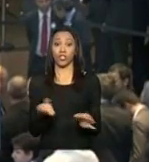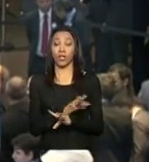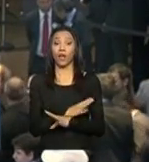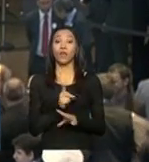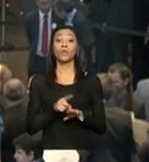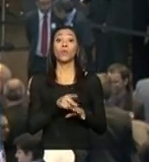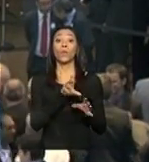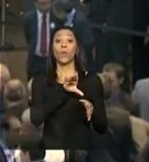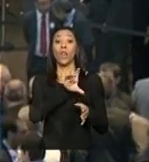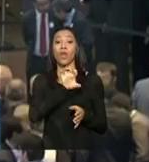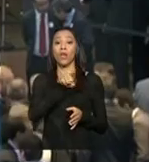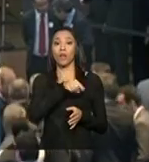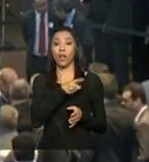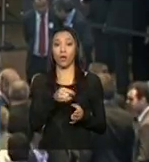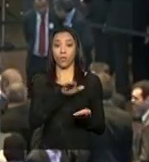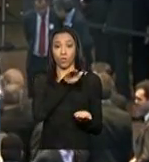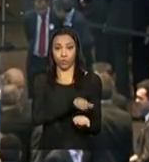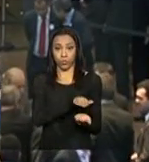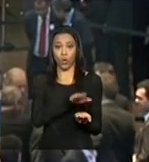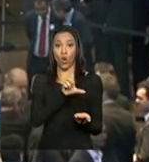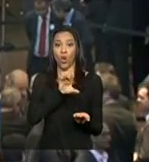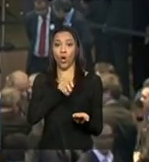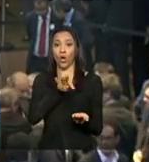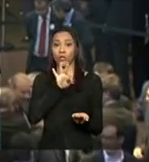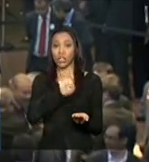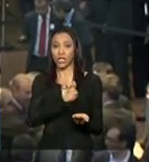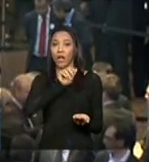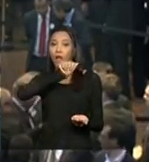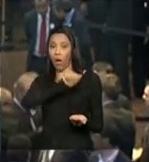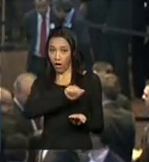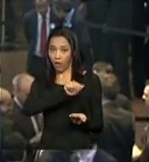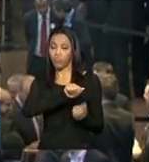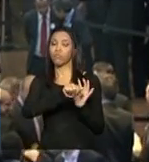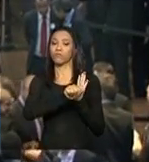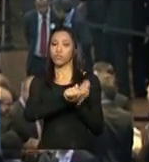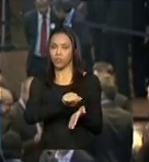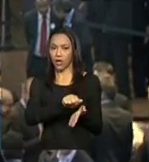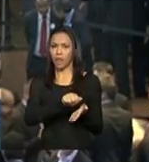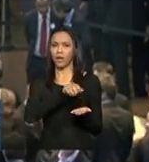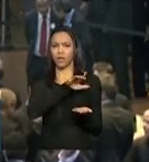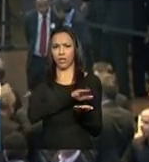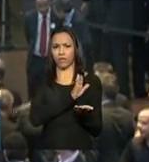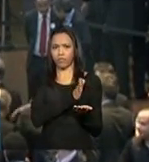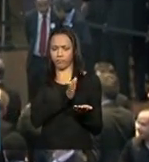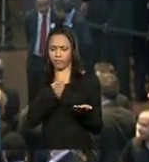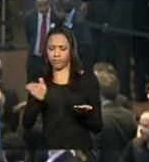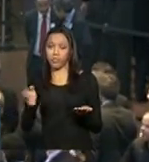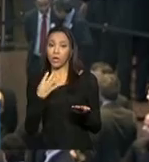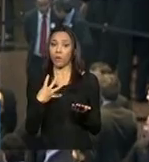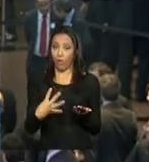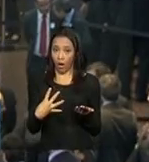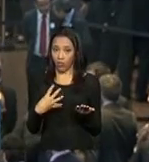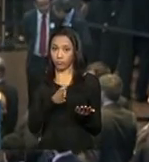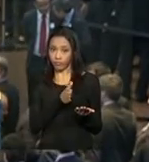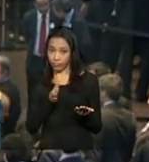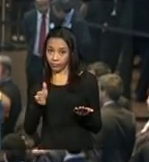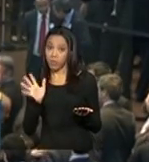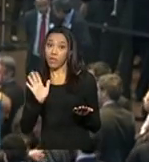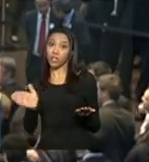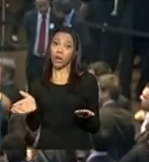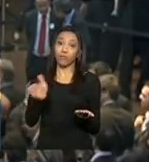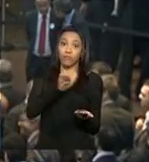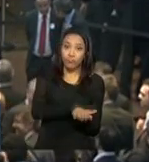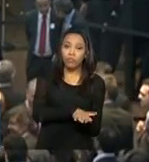lote A, que foi arrematado na totalidade. O lote A estava dividido em 4 sublotes, mas foi arrematado